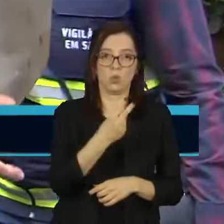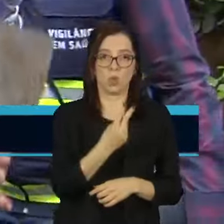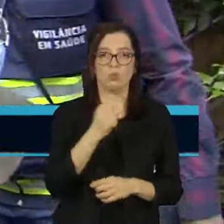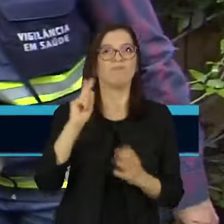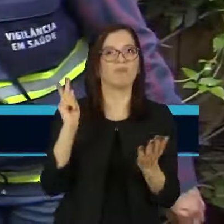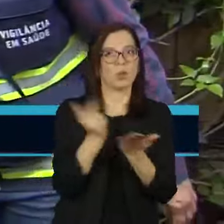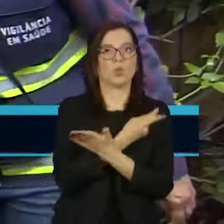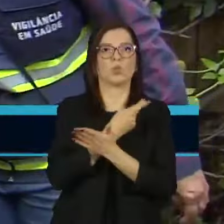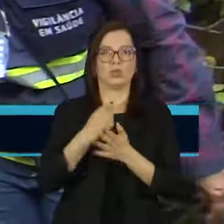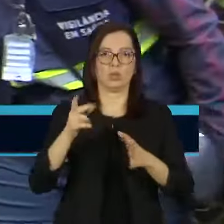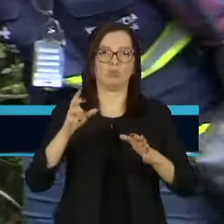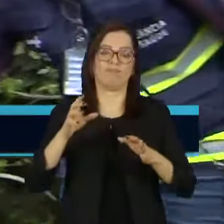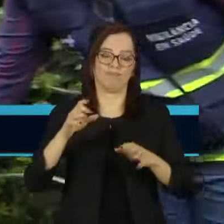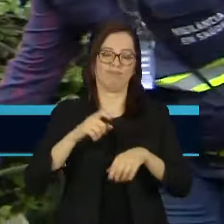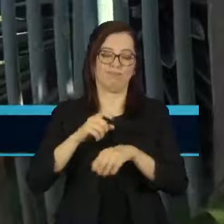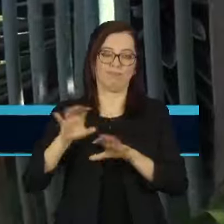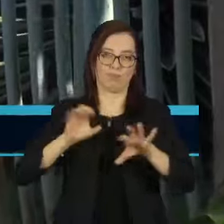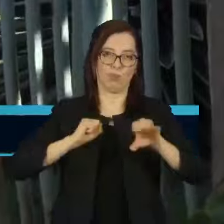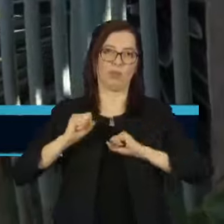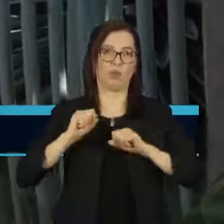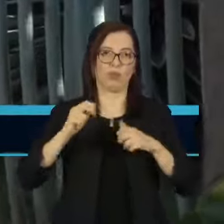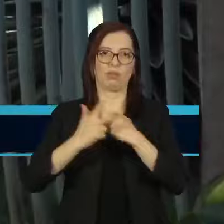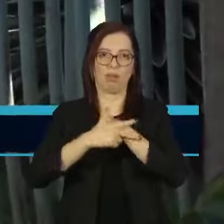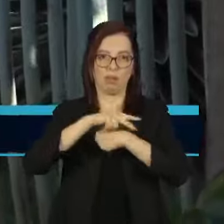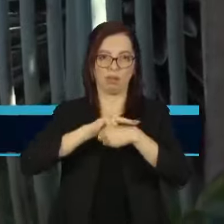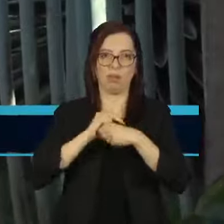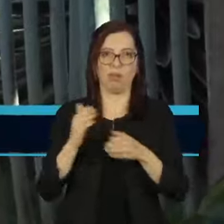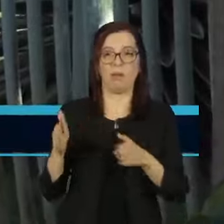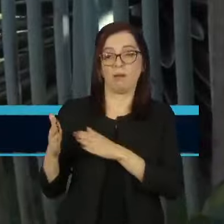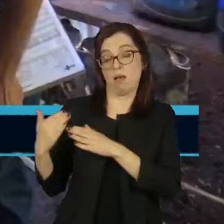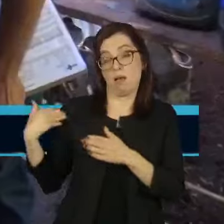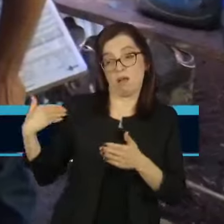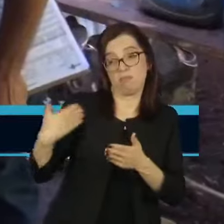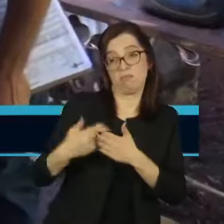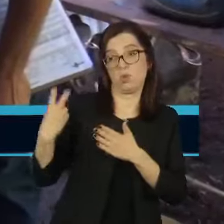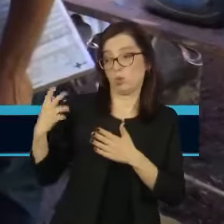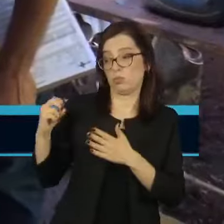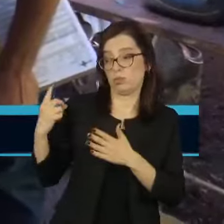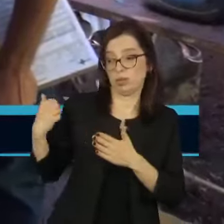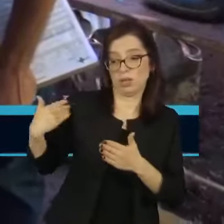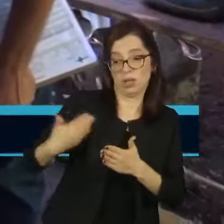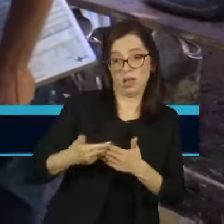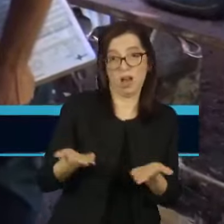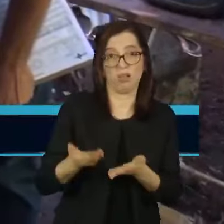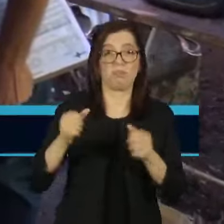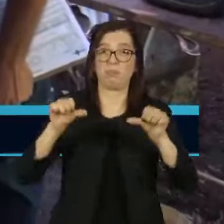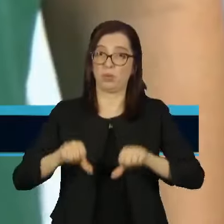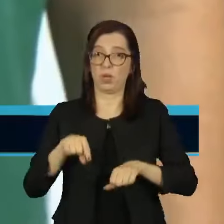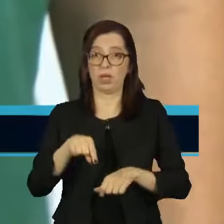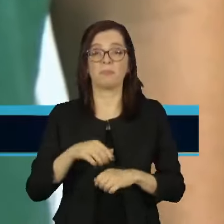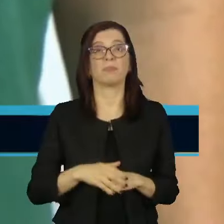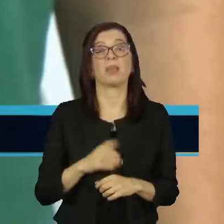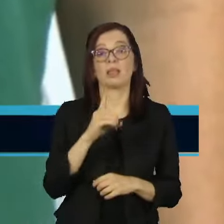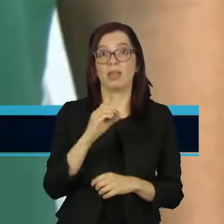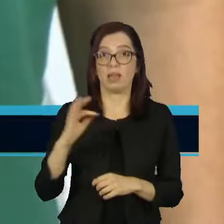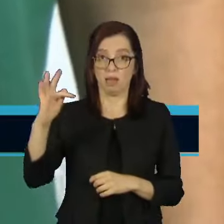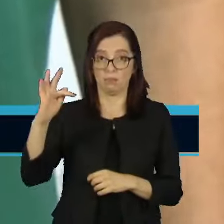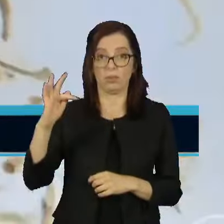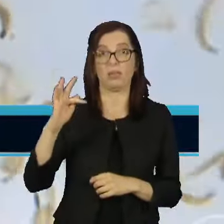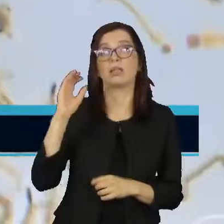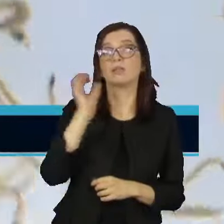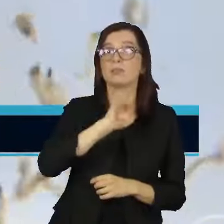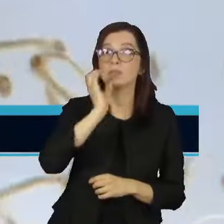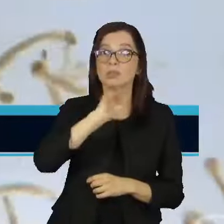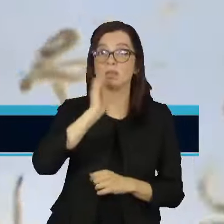o período desde 2016. Acre e Distrito Federal decretaram situação de emergência por conta da dengue. Já